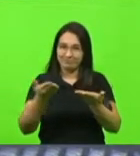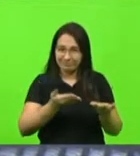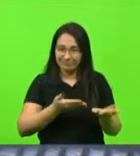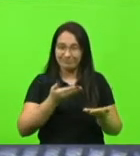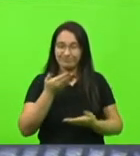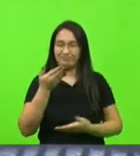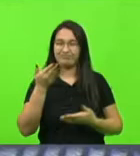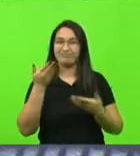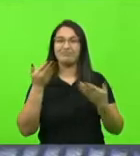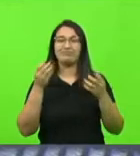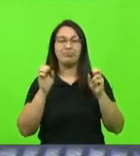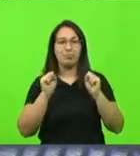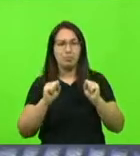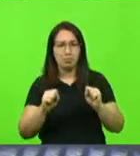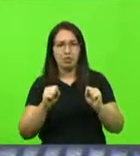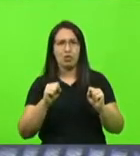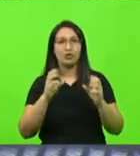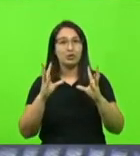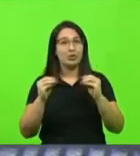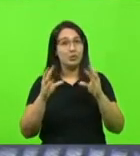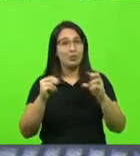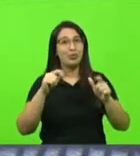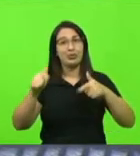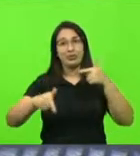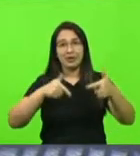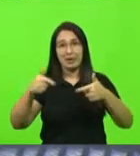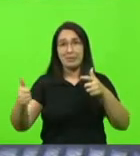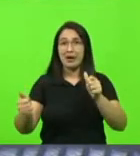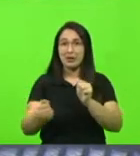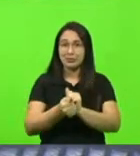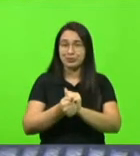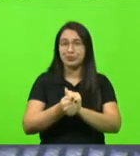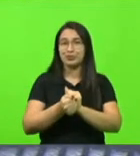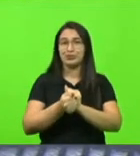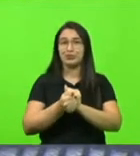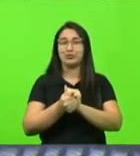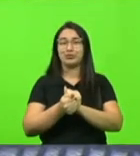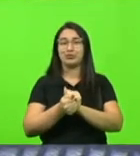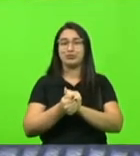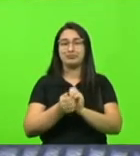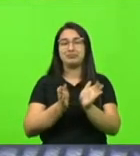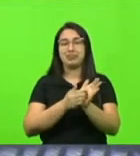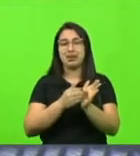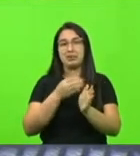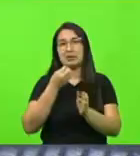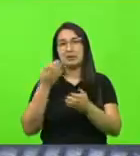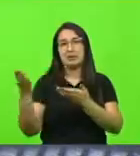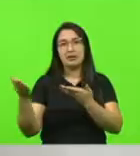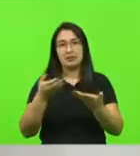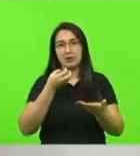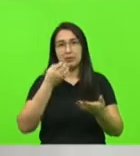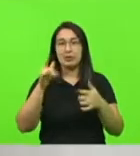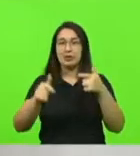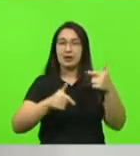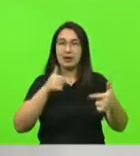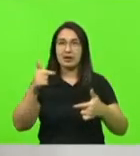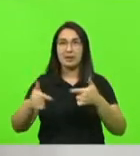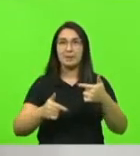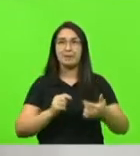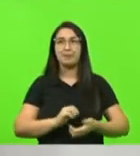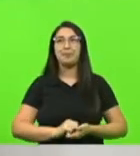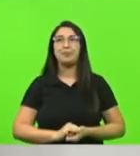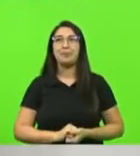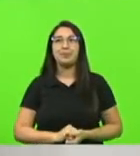ter muito trabalho juntos para construir e conquistar nesses seus 60 dias aqui. Parabéns, seja bem-vindo e bom trabalho.